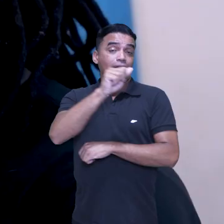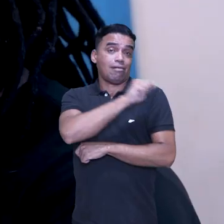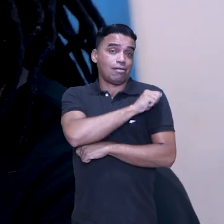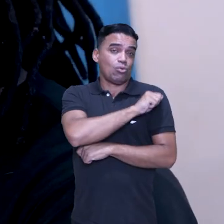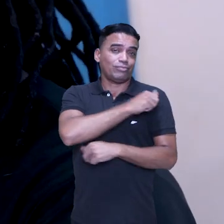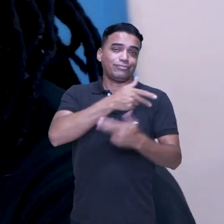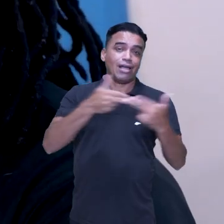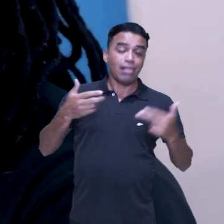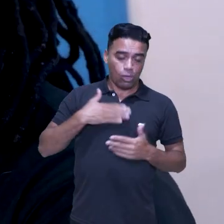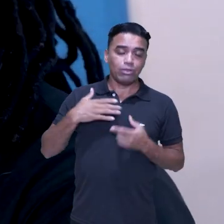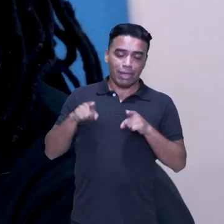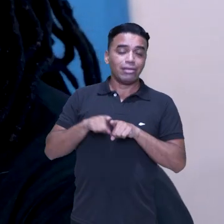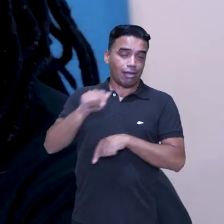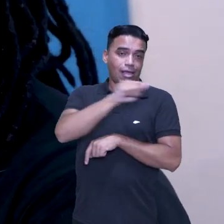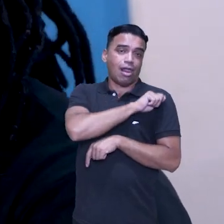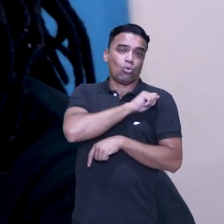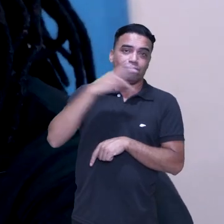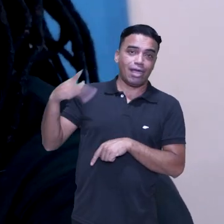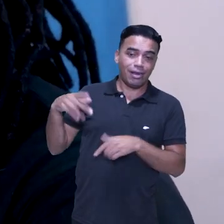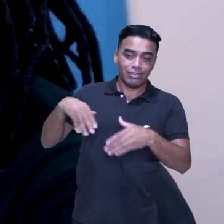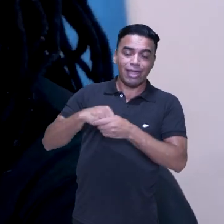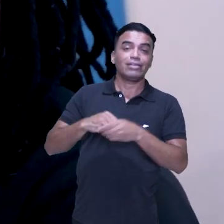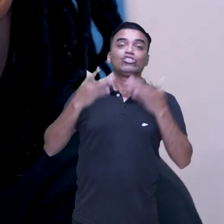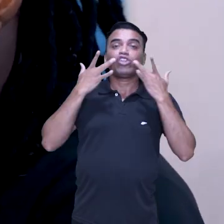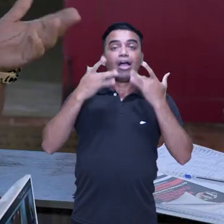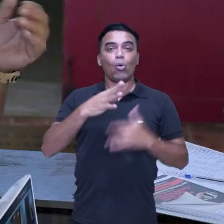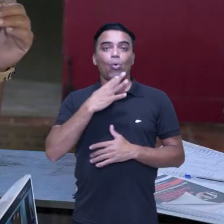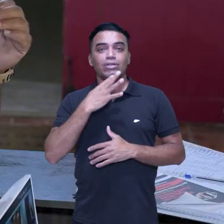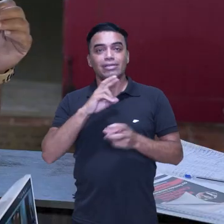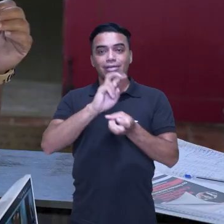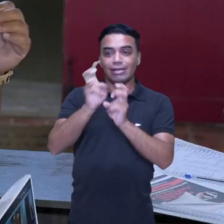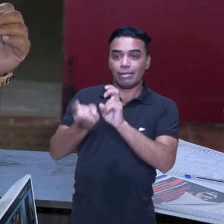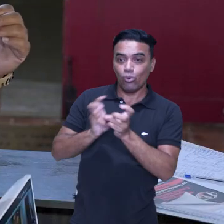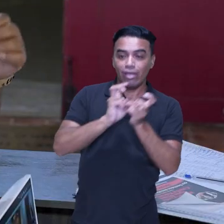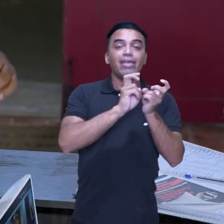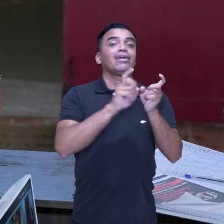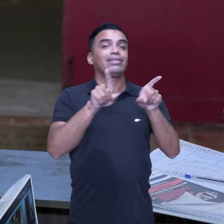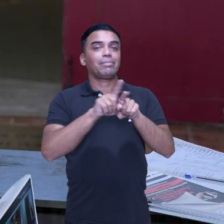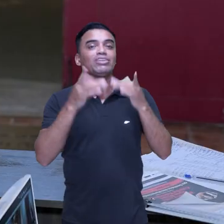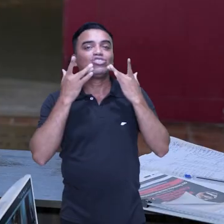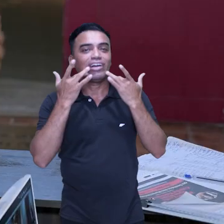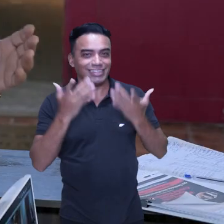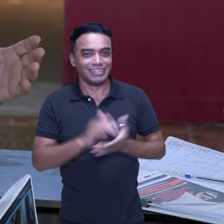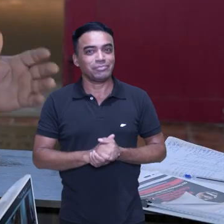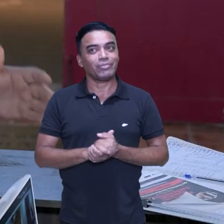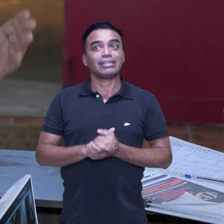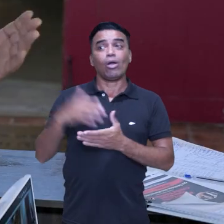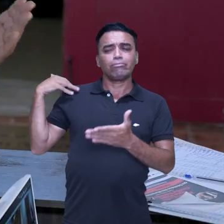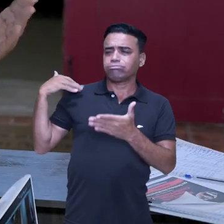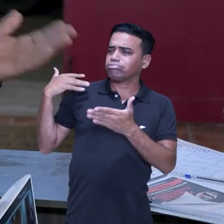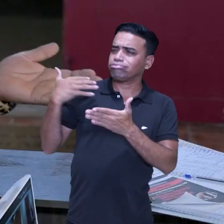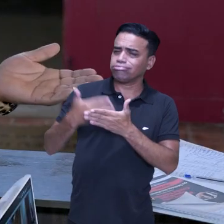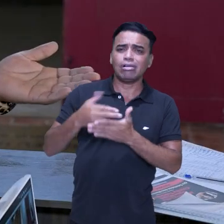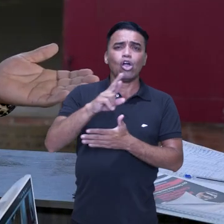outros mais, eu também fui aluno dela no teatro, assim que a gente se conheceu, fazendo capoeira Rose Teatro. E Rose tem uma grande caminhada até